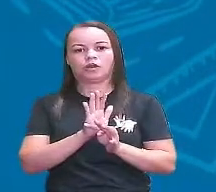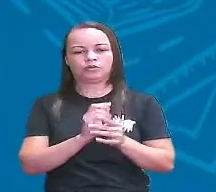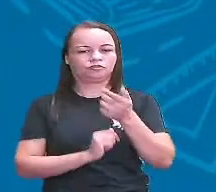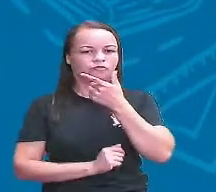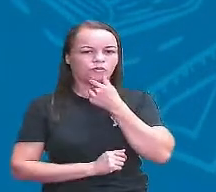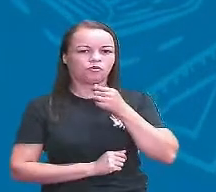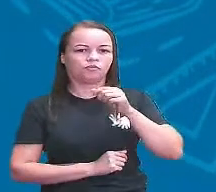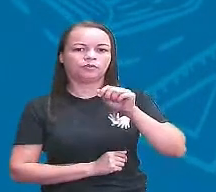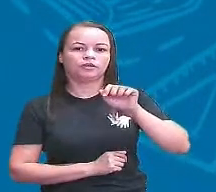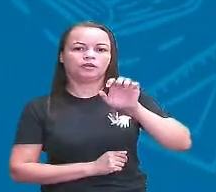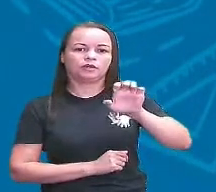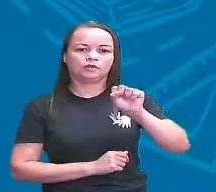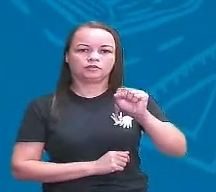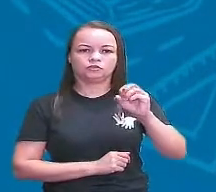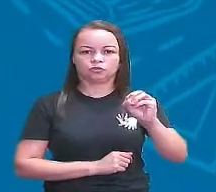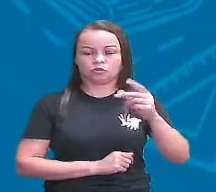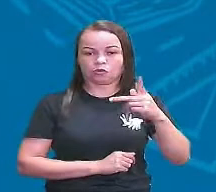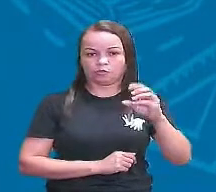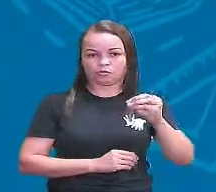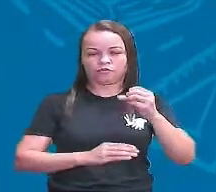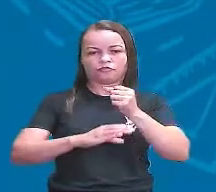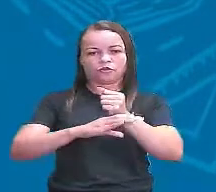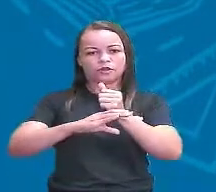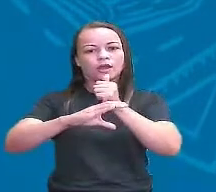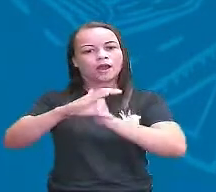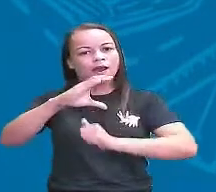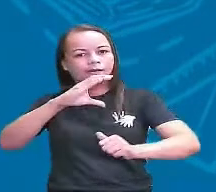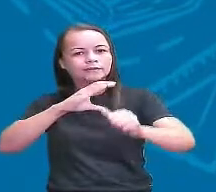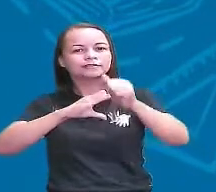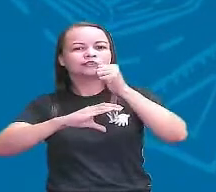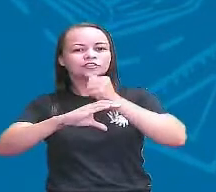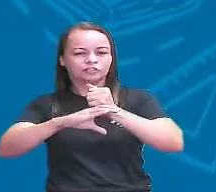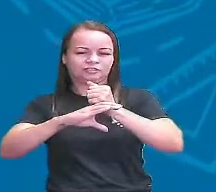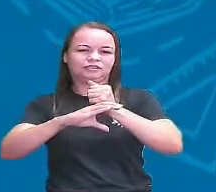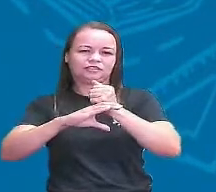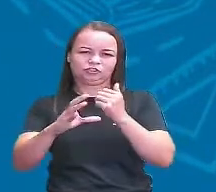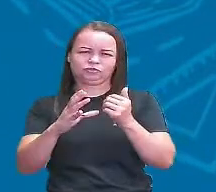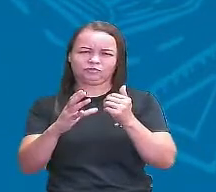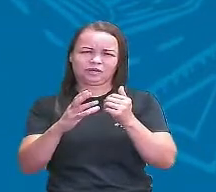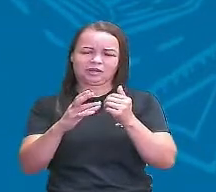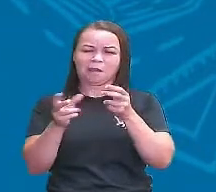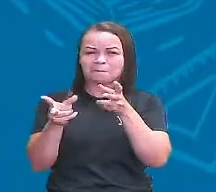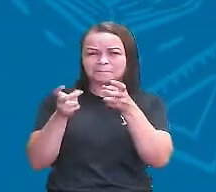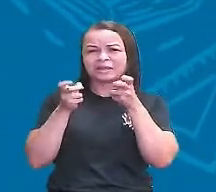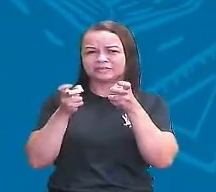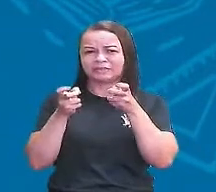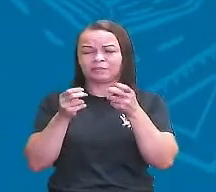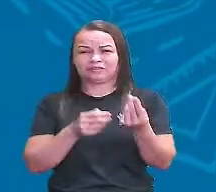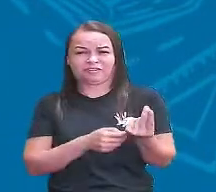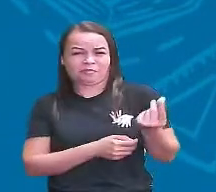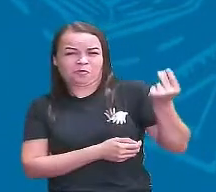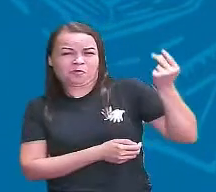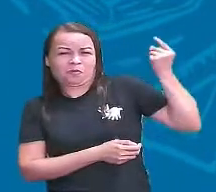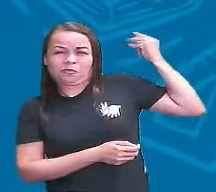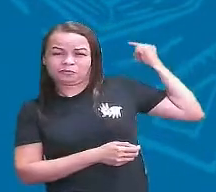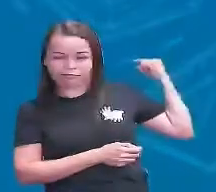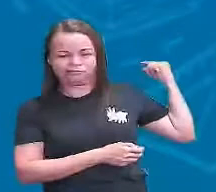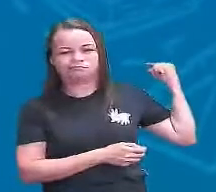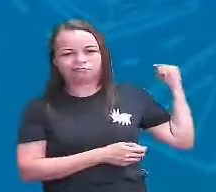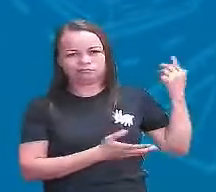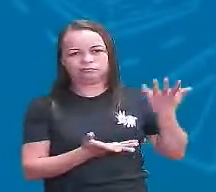viveu antes de Cristo. Então, por aí a gente já deve perceber que já faz muito tempo, não é